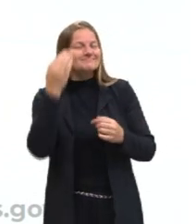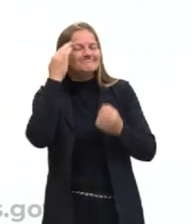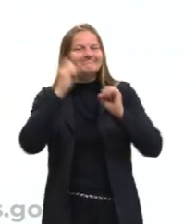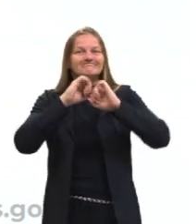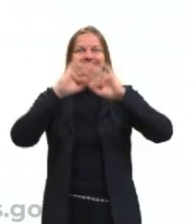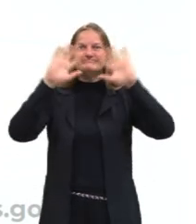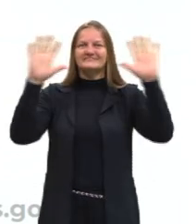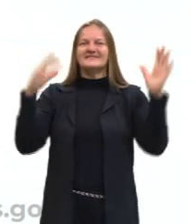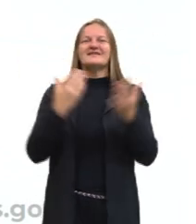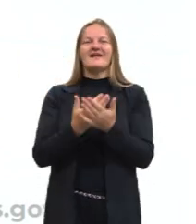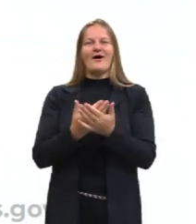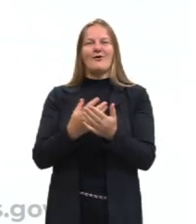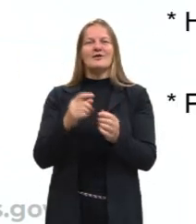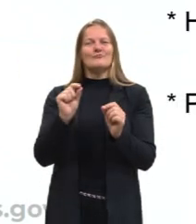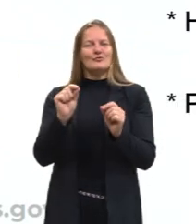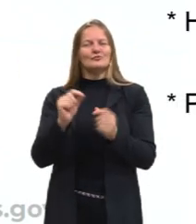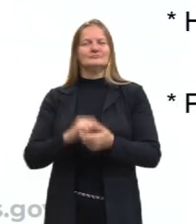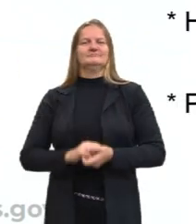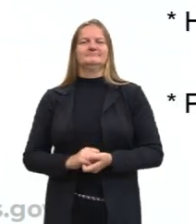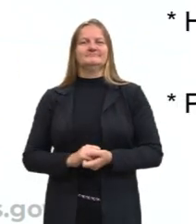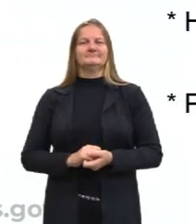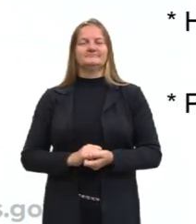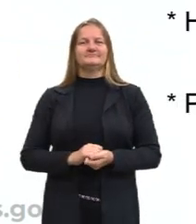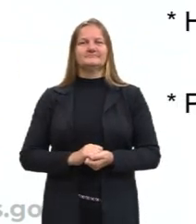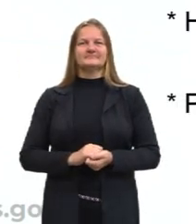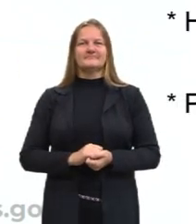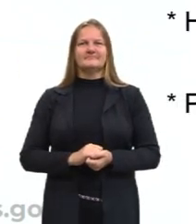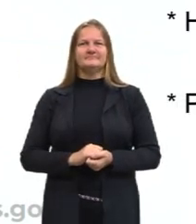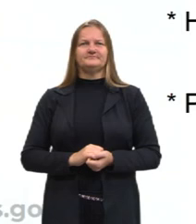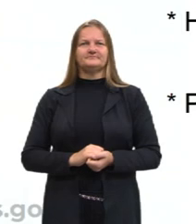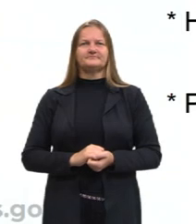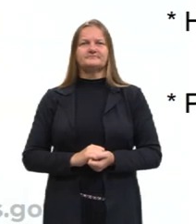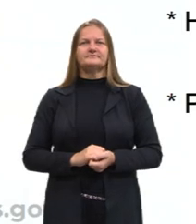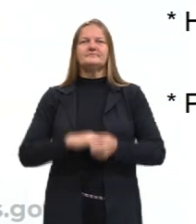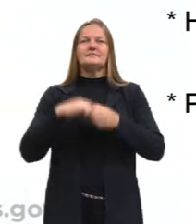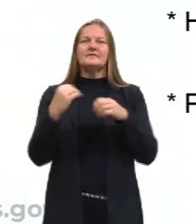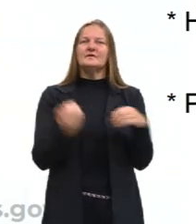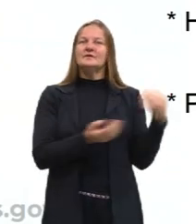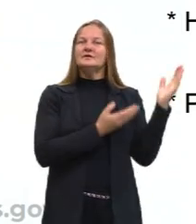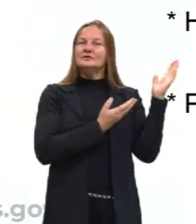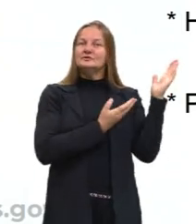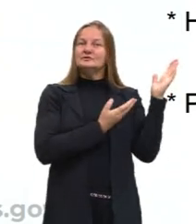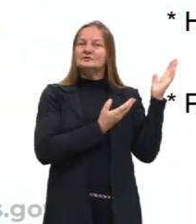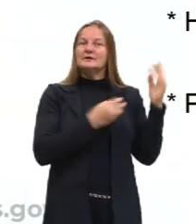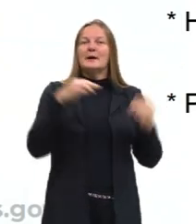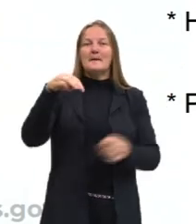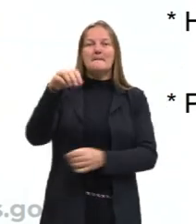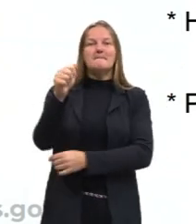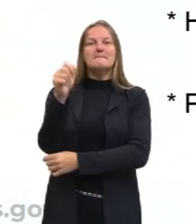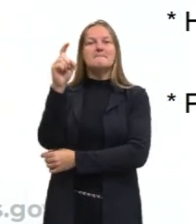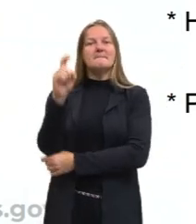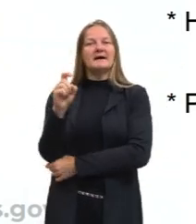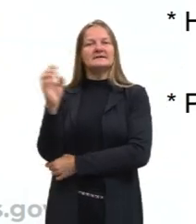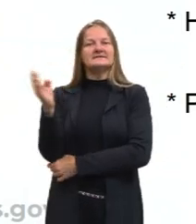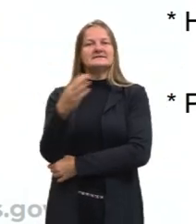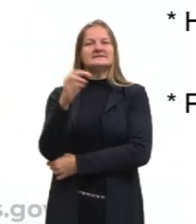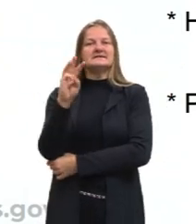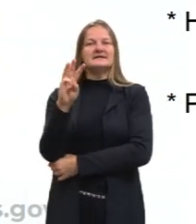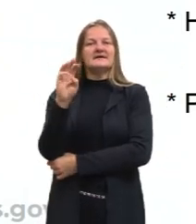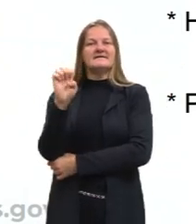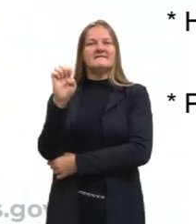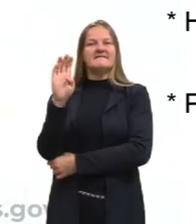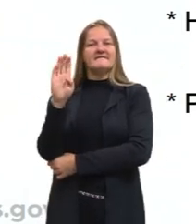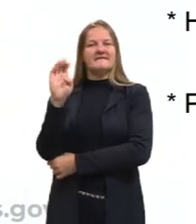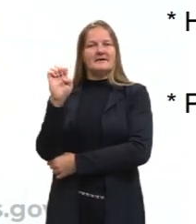entender durante essa aula um pouco sobre isso E o nosso amigo Marcos ver que está foto deles ISO da